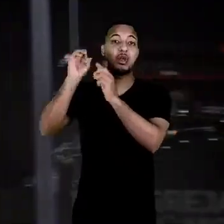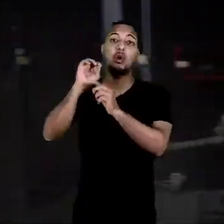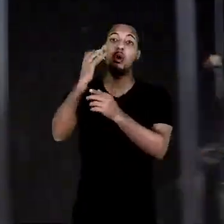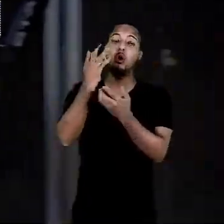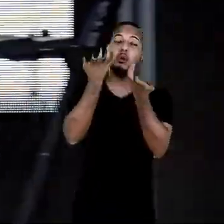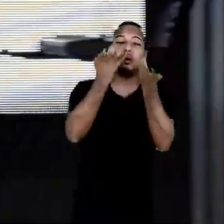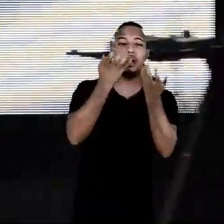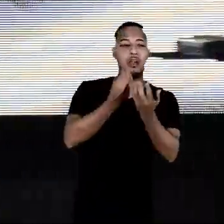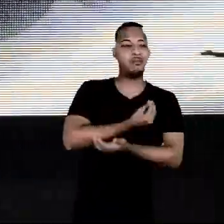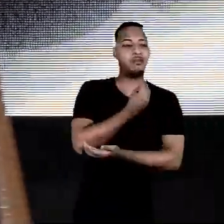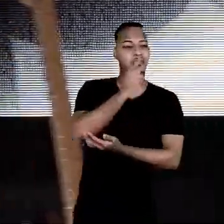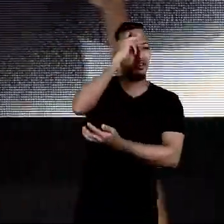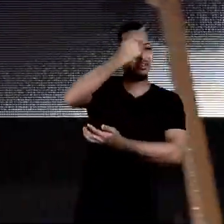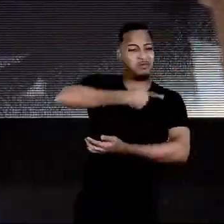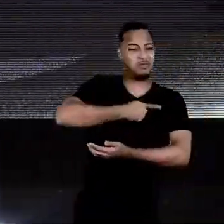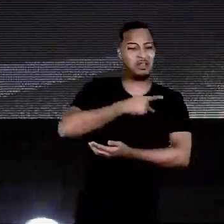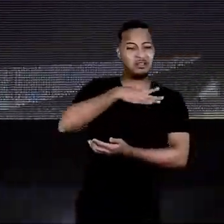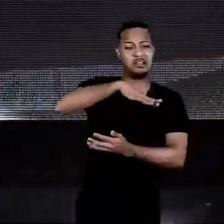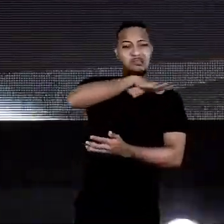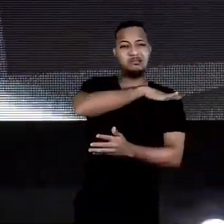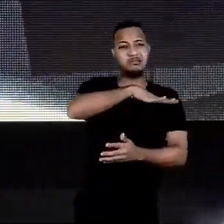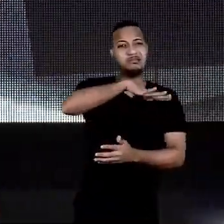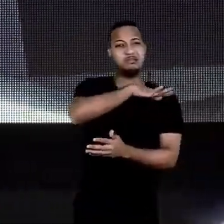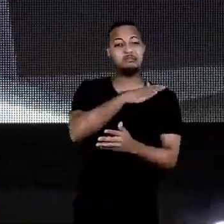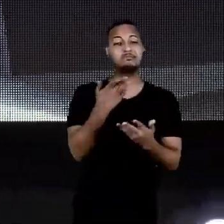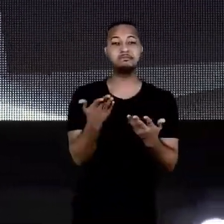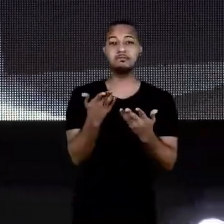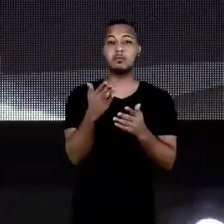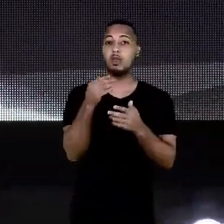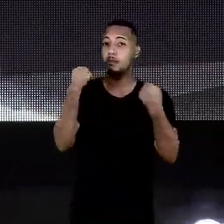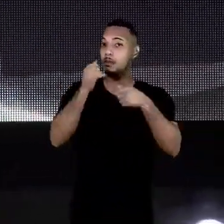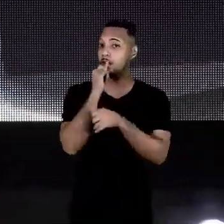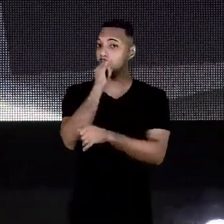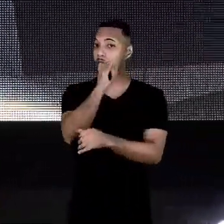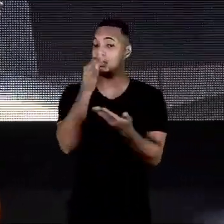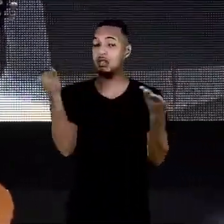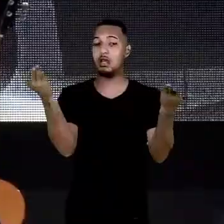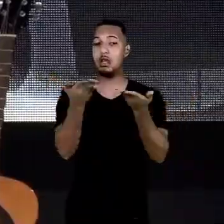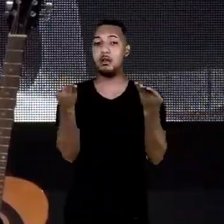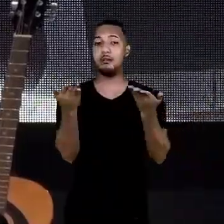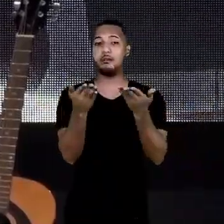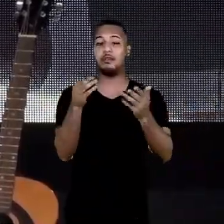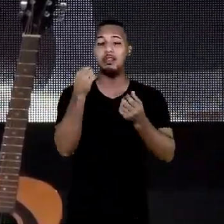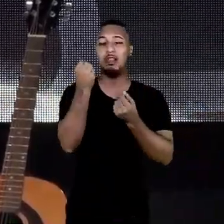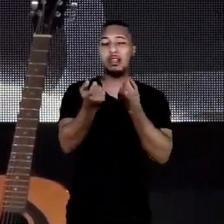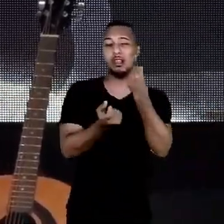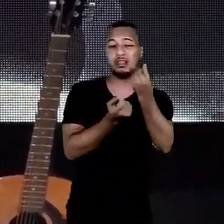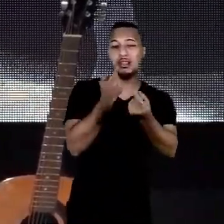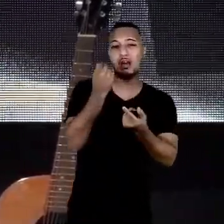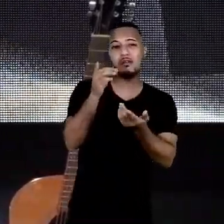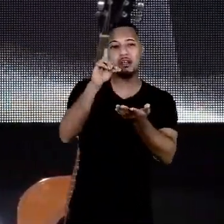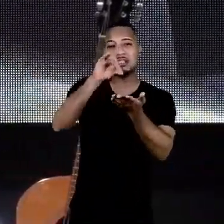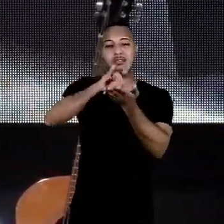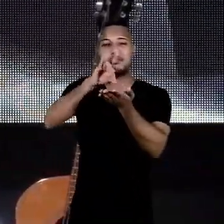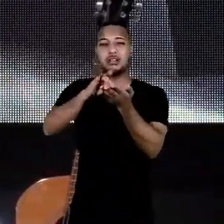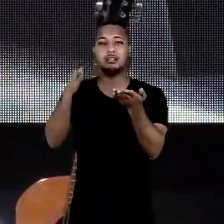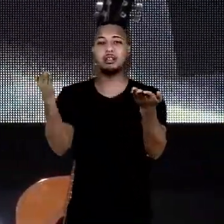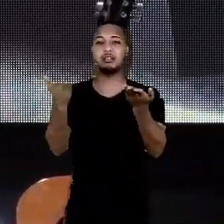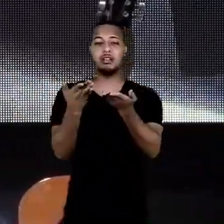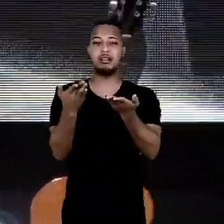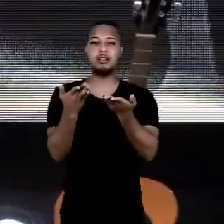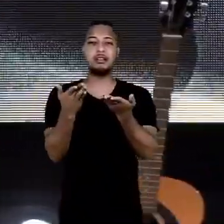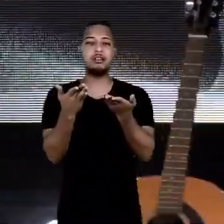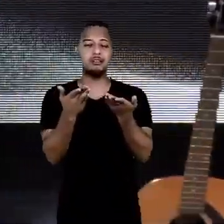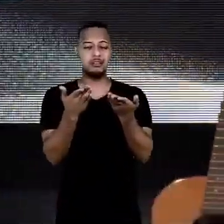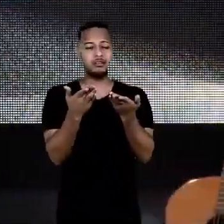realidade? Porque eu preciso te dizer, Talvez essa realidade que para você é o caminho mais